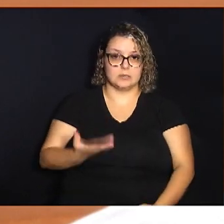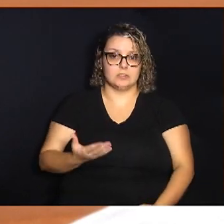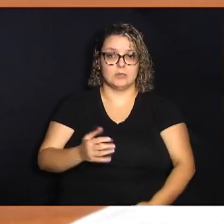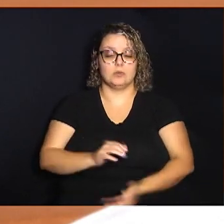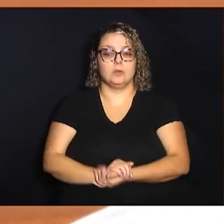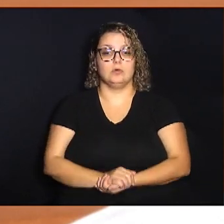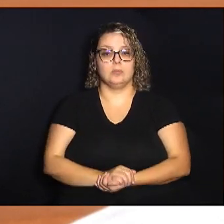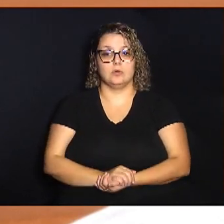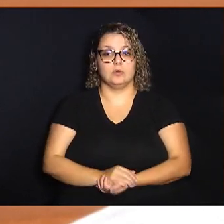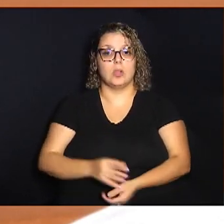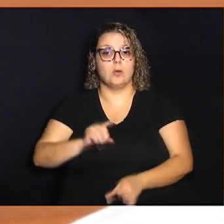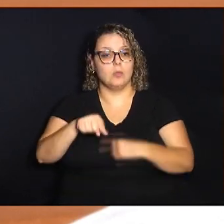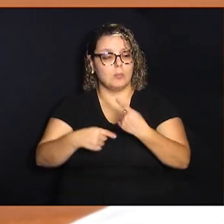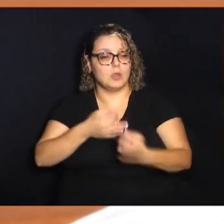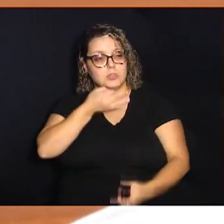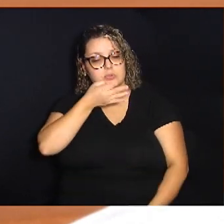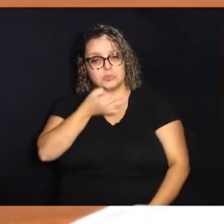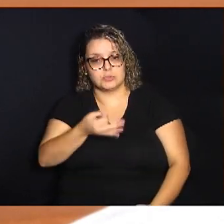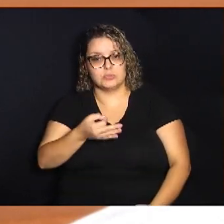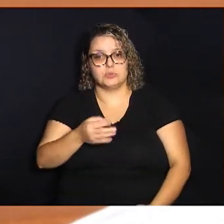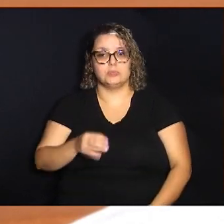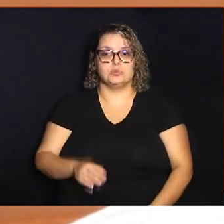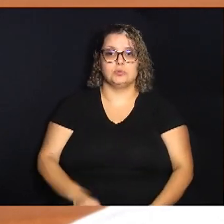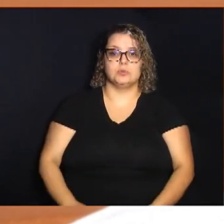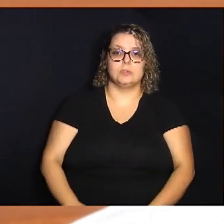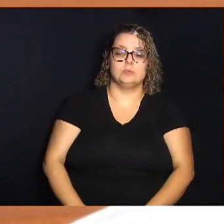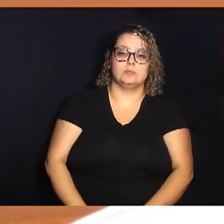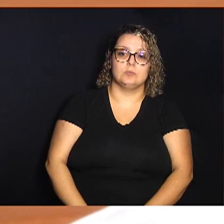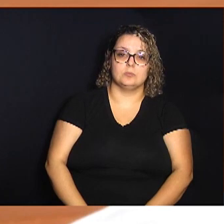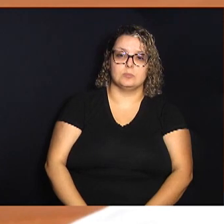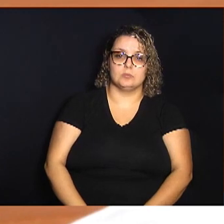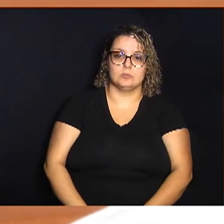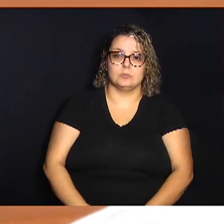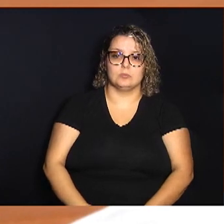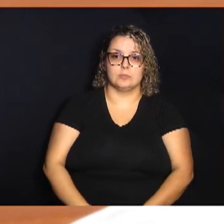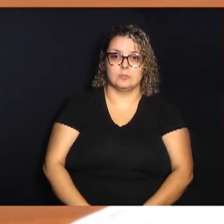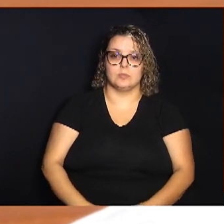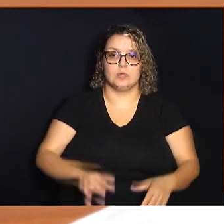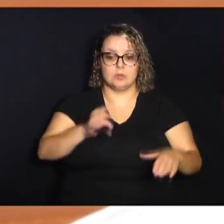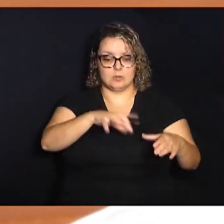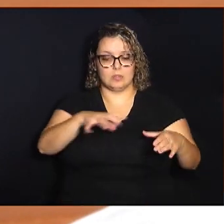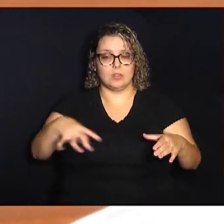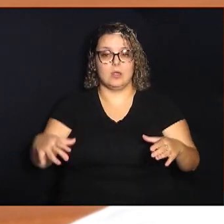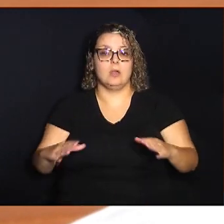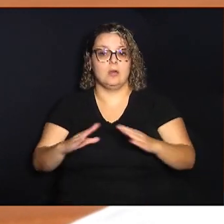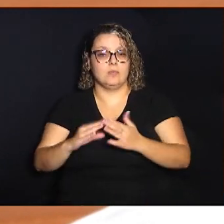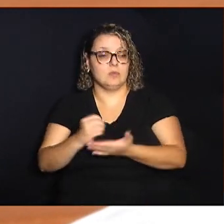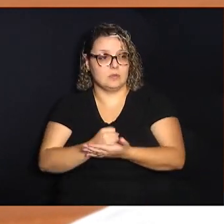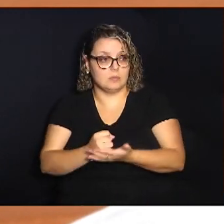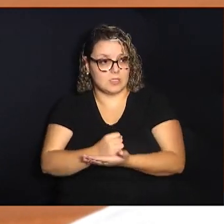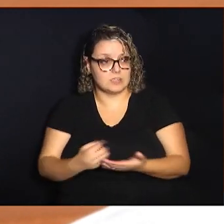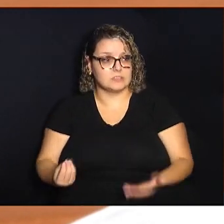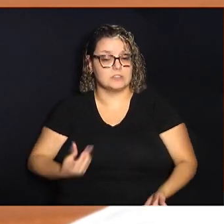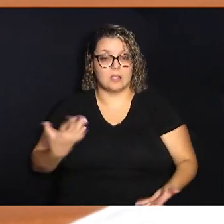Marcos sugeriu o cultivo via farmácia viva, né, que a gente possa olhar isso.